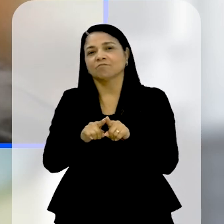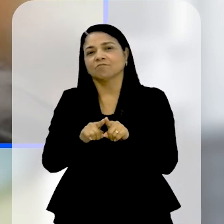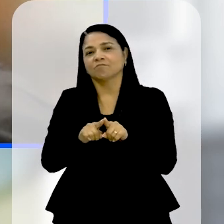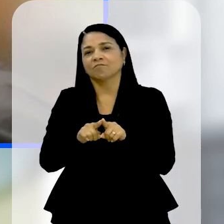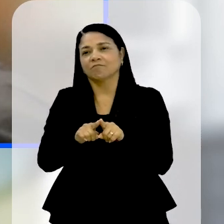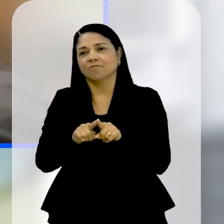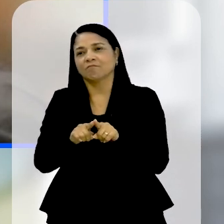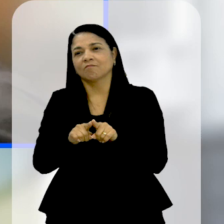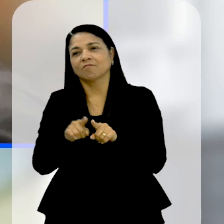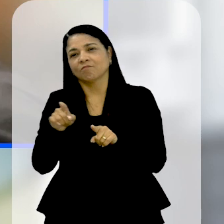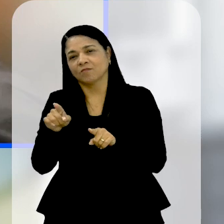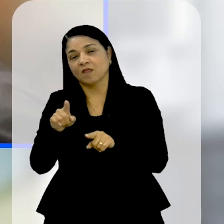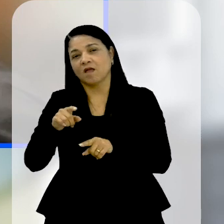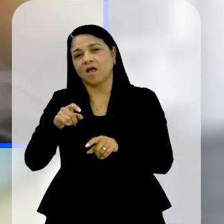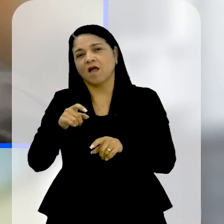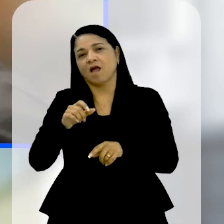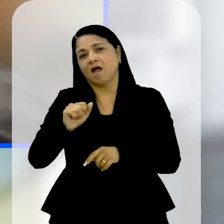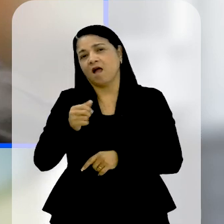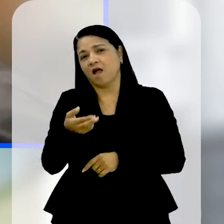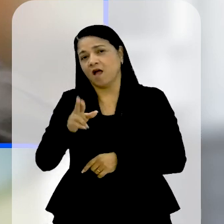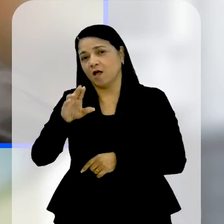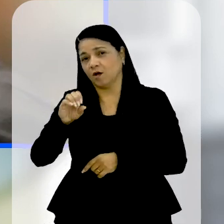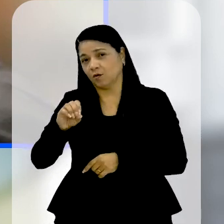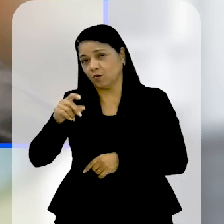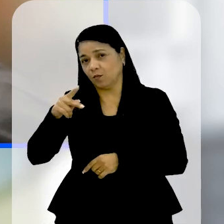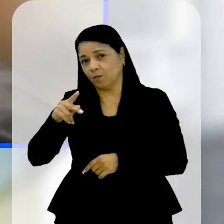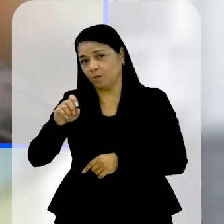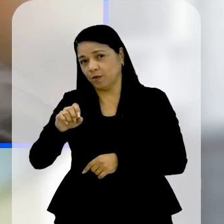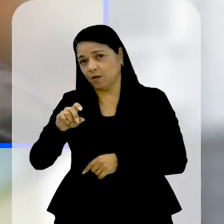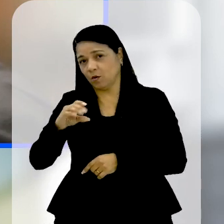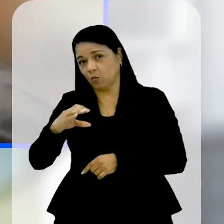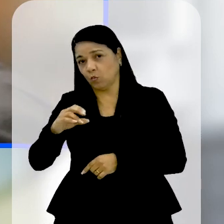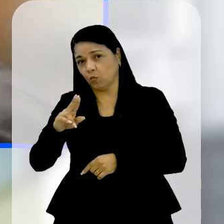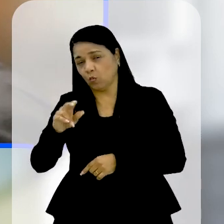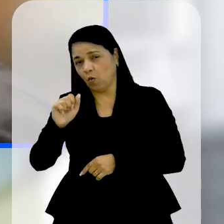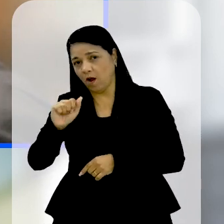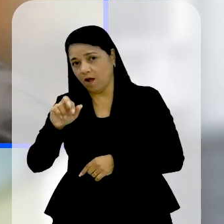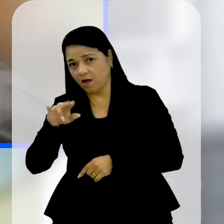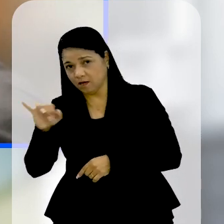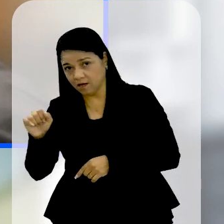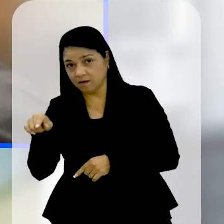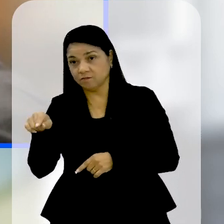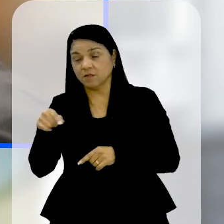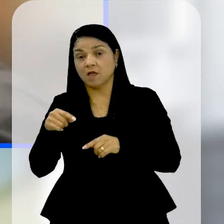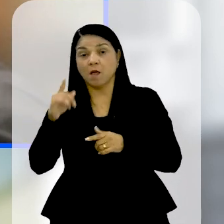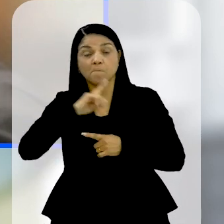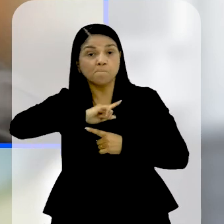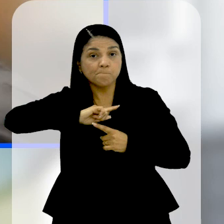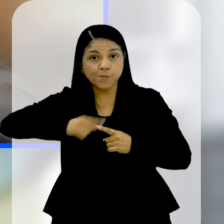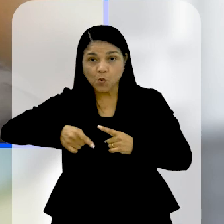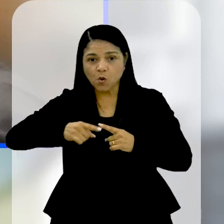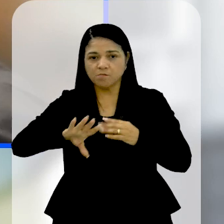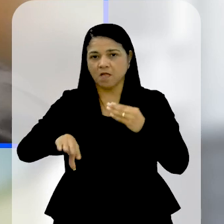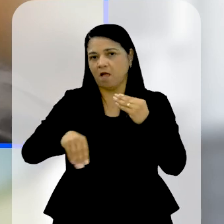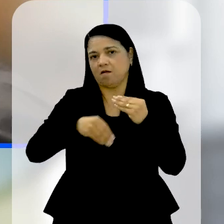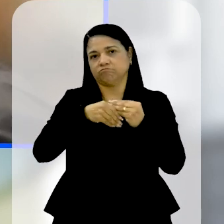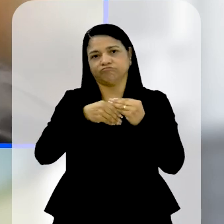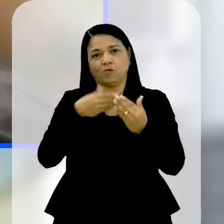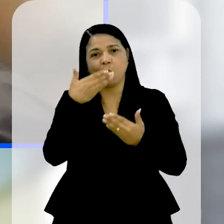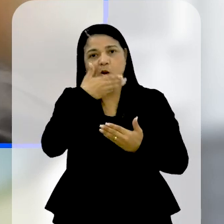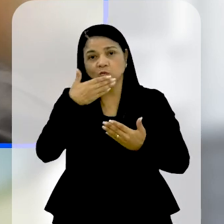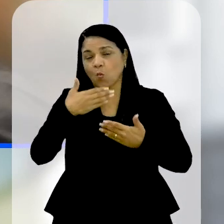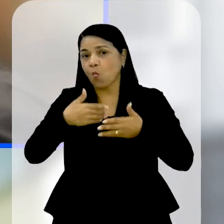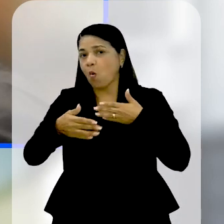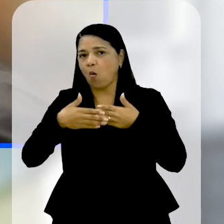pelo Ministério de Agropecuária e Agricultura, o MAPA, ela proíbe a adição